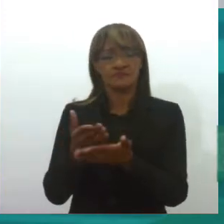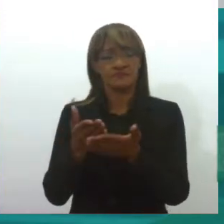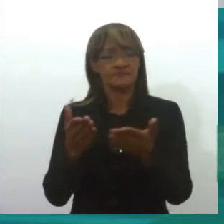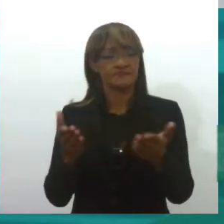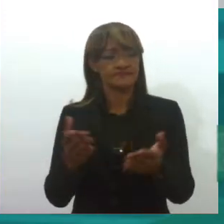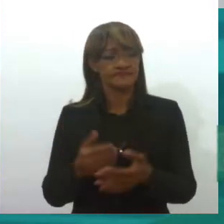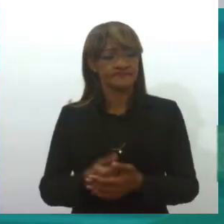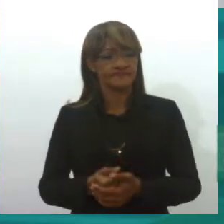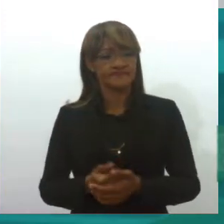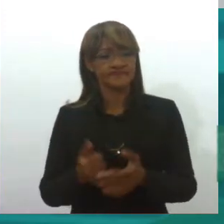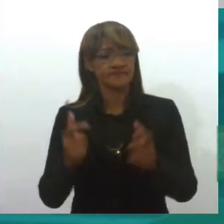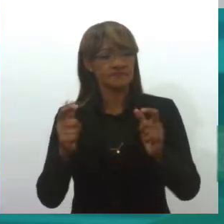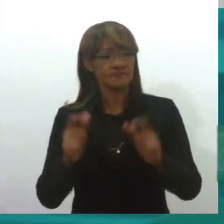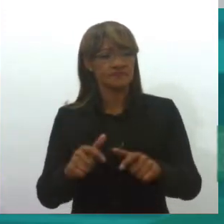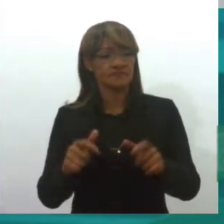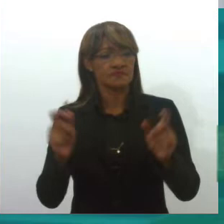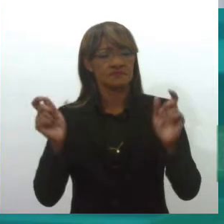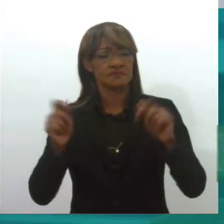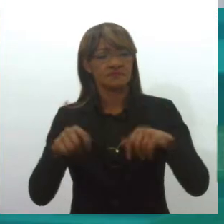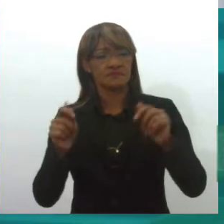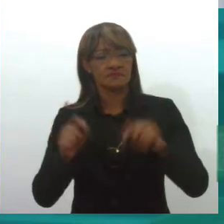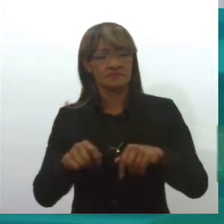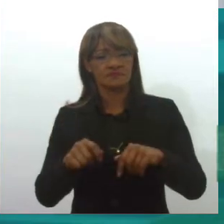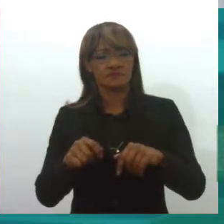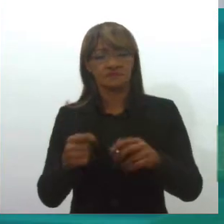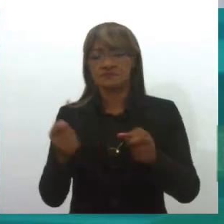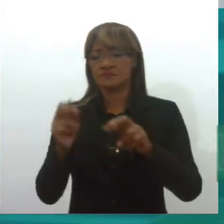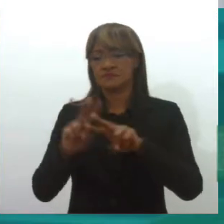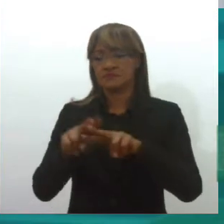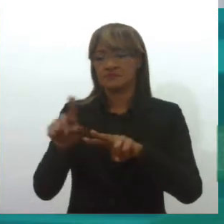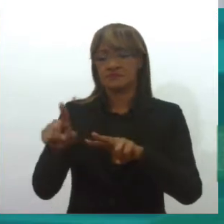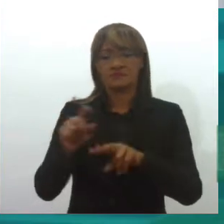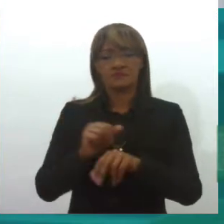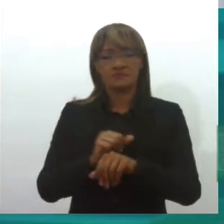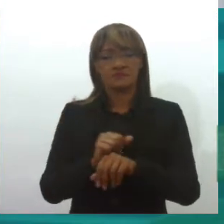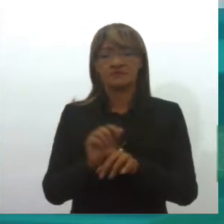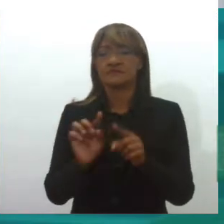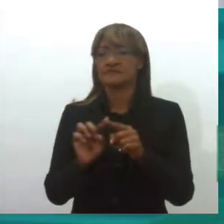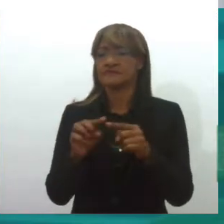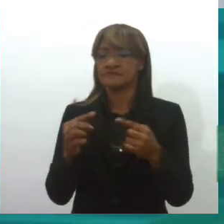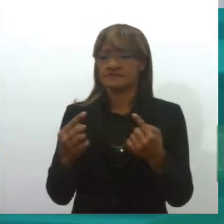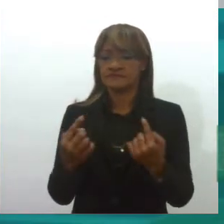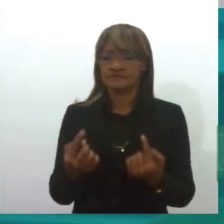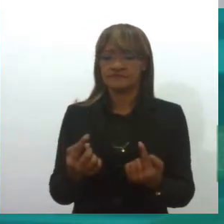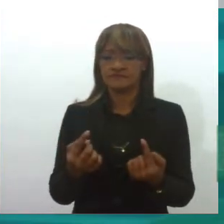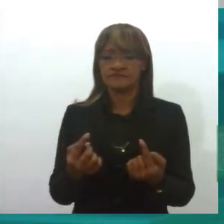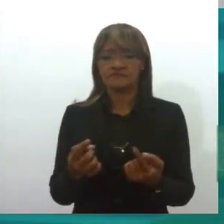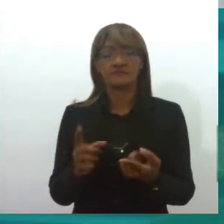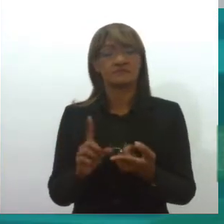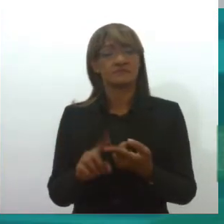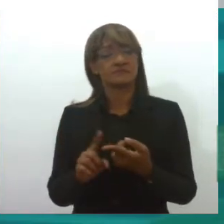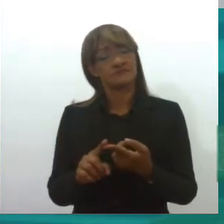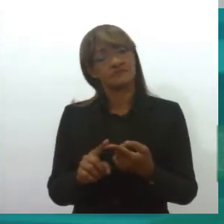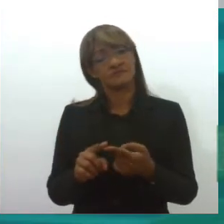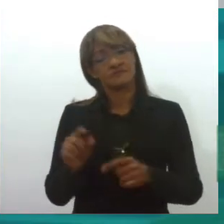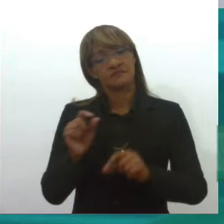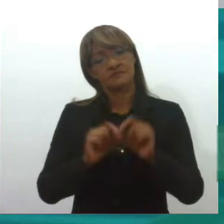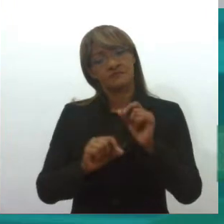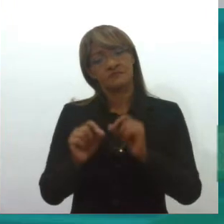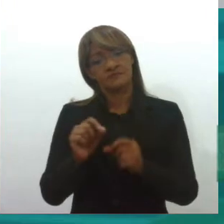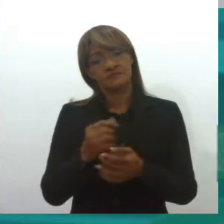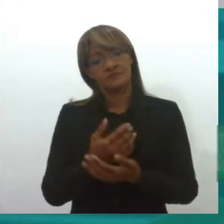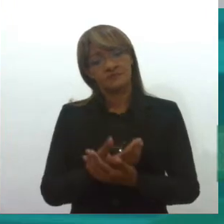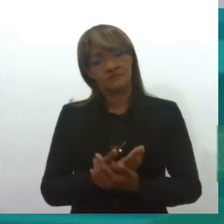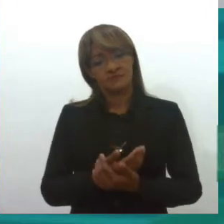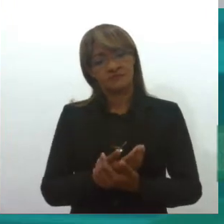ali da sua prisão. Mas o fundamental de tudo isso é que, independente disso,